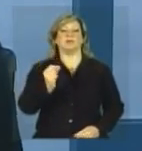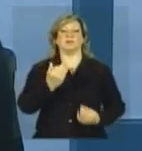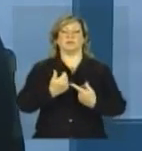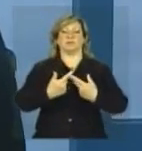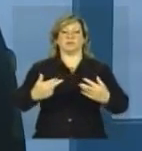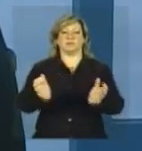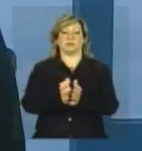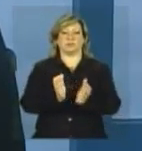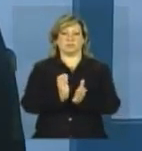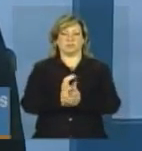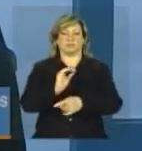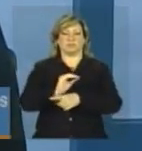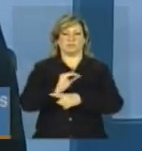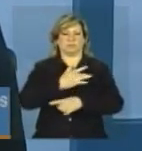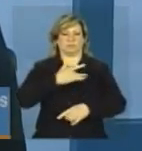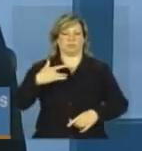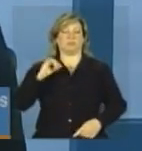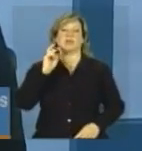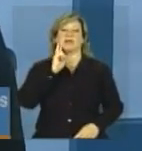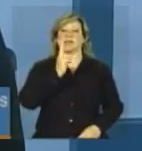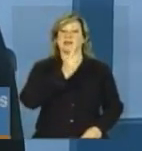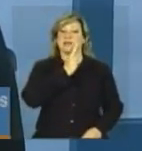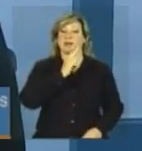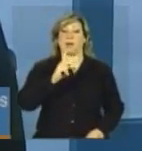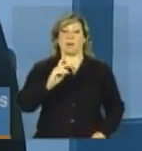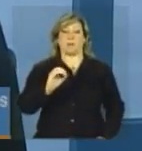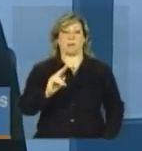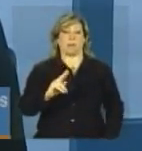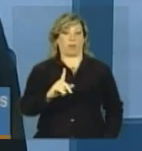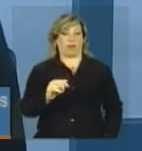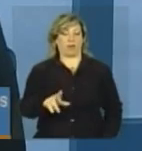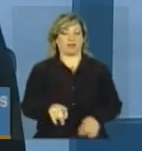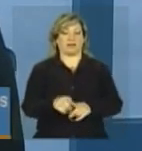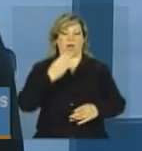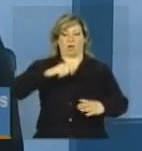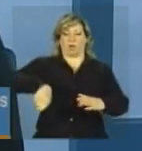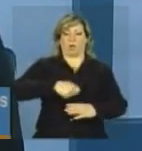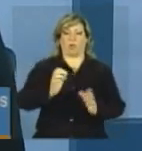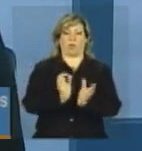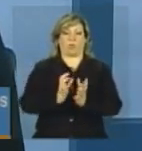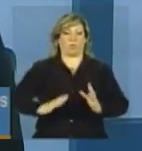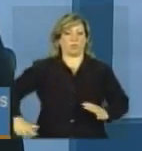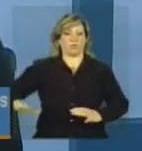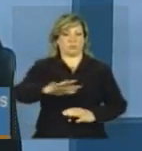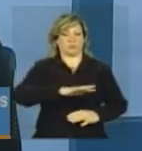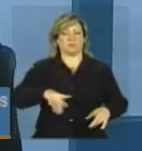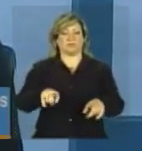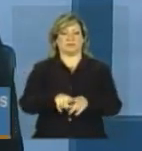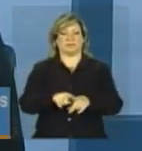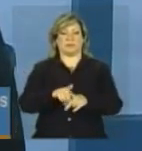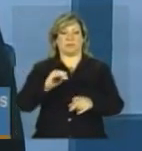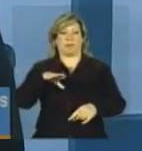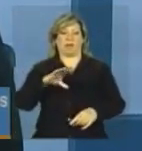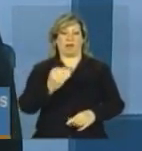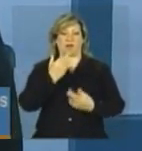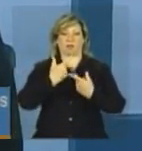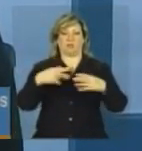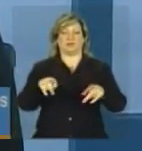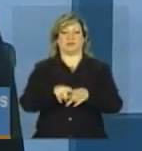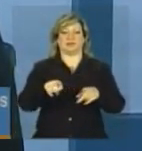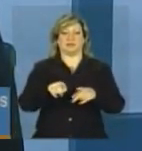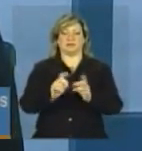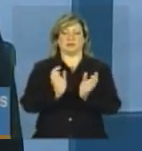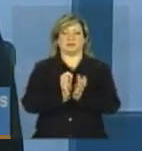alimentação e nutrição, que inclui os restaurantes populares, as cozinhas comunitárias, áreas, os bancos de alimentos e as unidades de apoio à